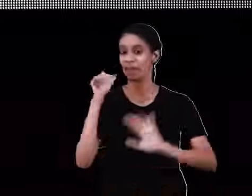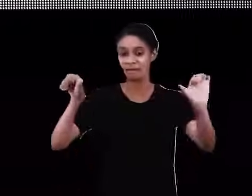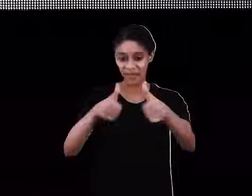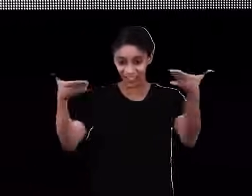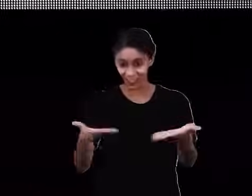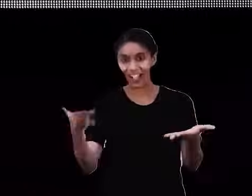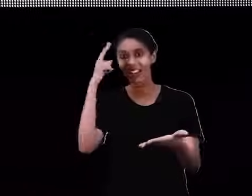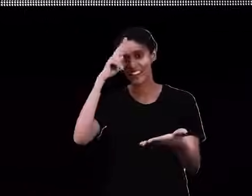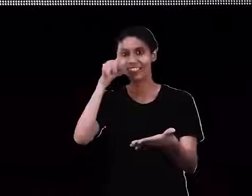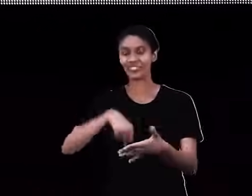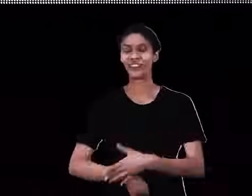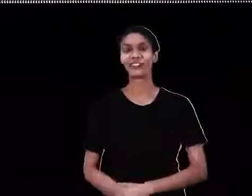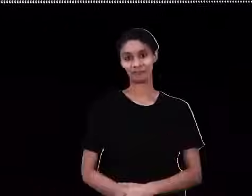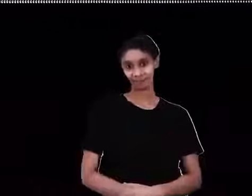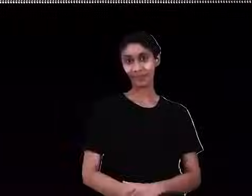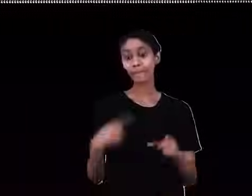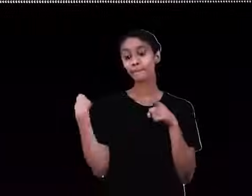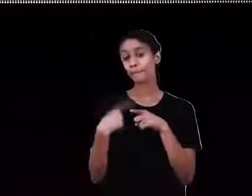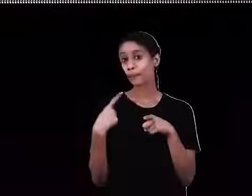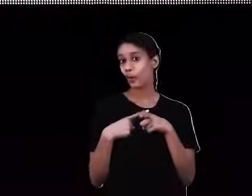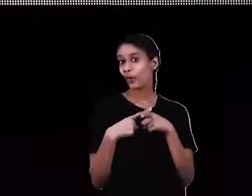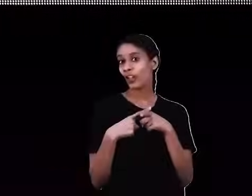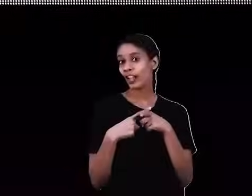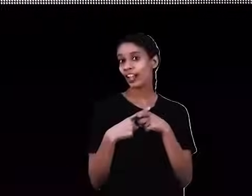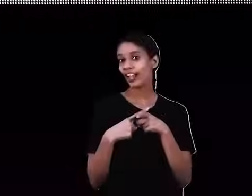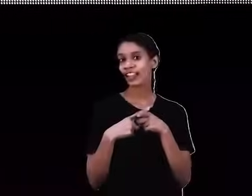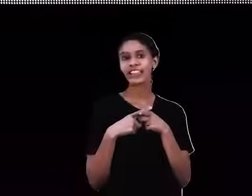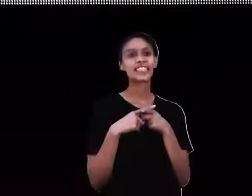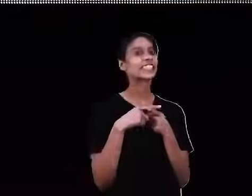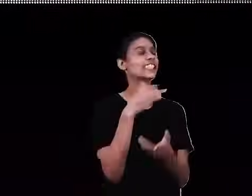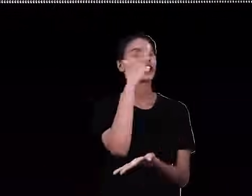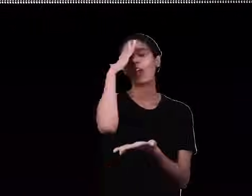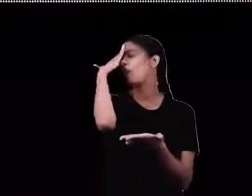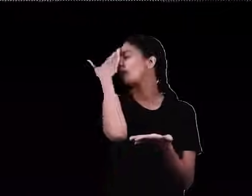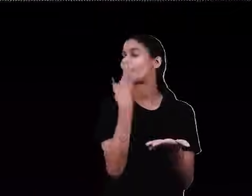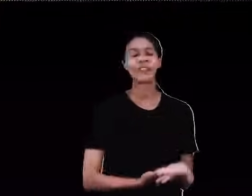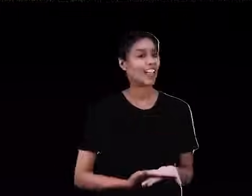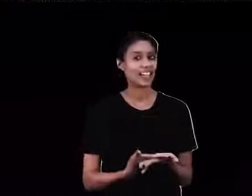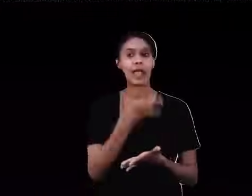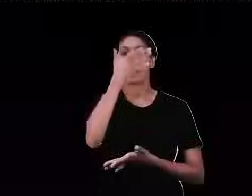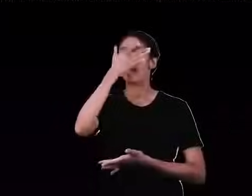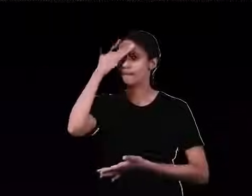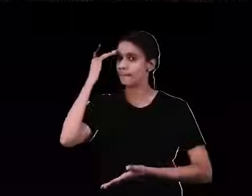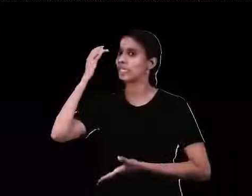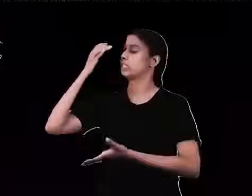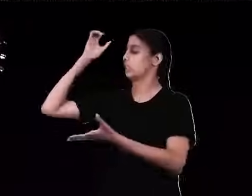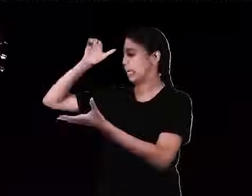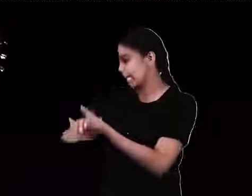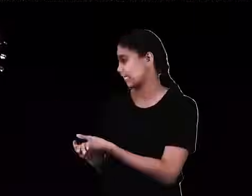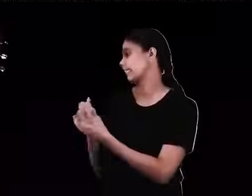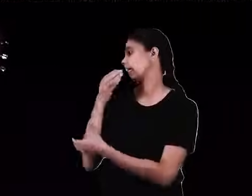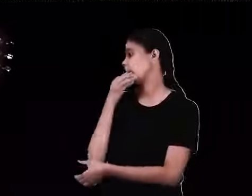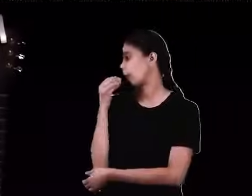da história. Porque ela é inacreditável. A pessoa ser casada com um marido ruim. Pastora, por que a